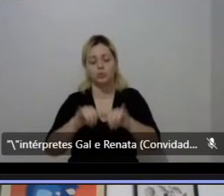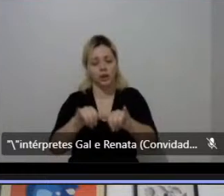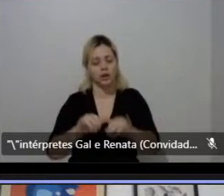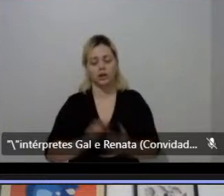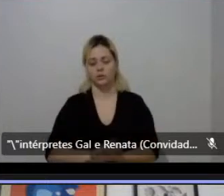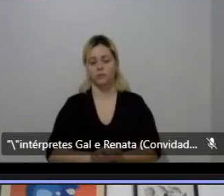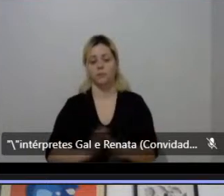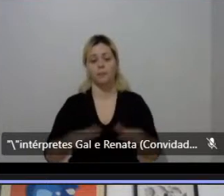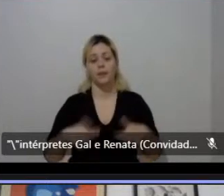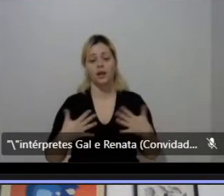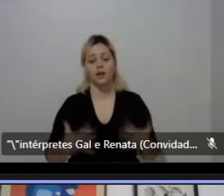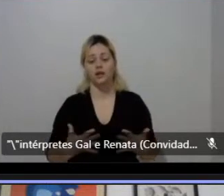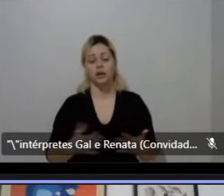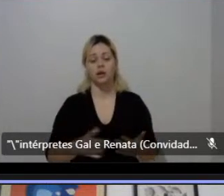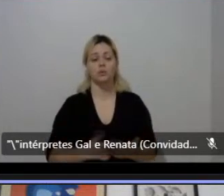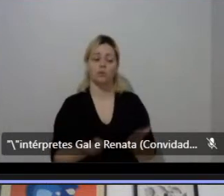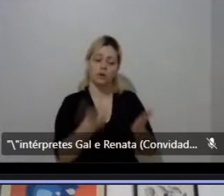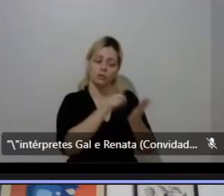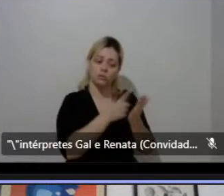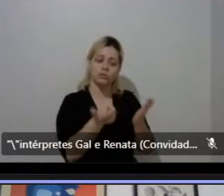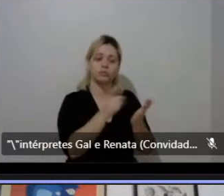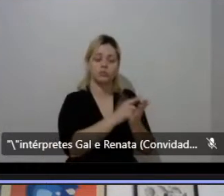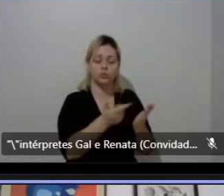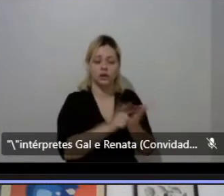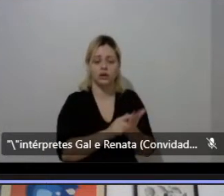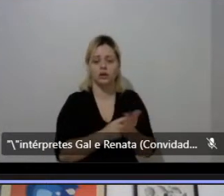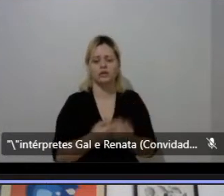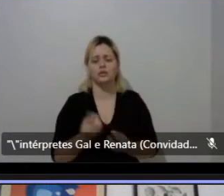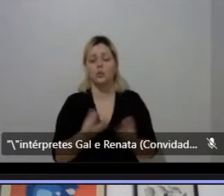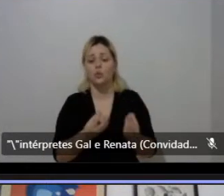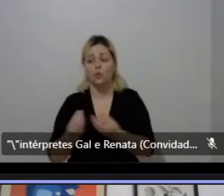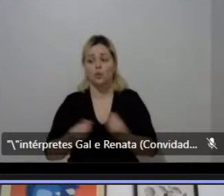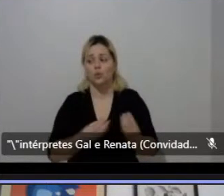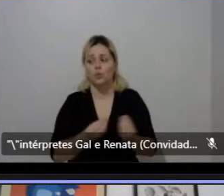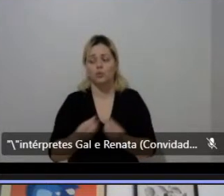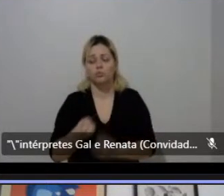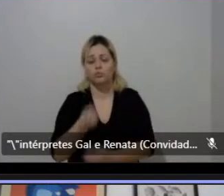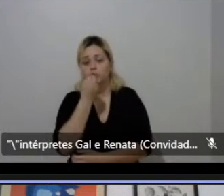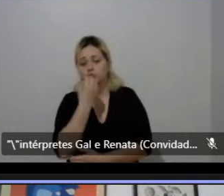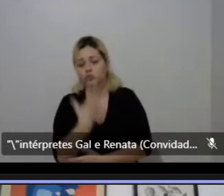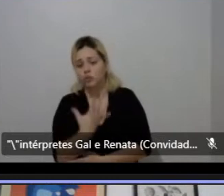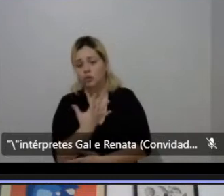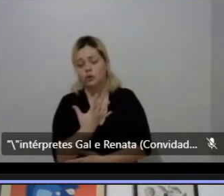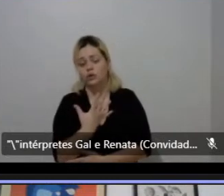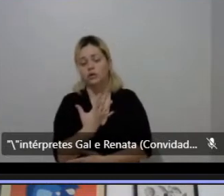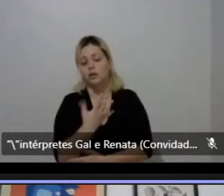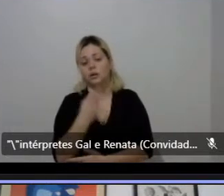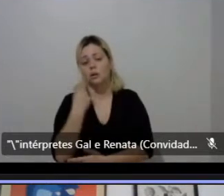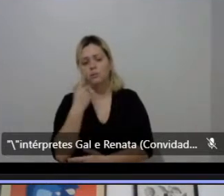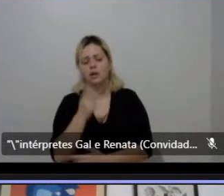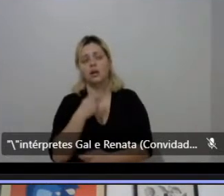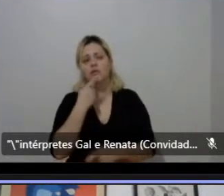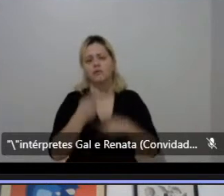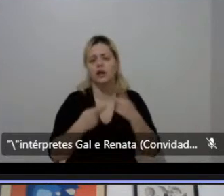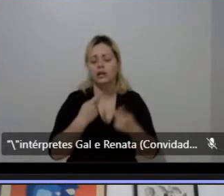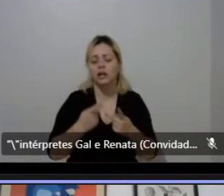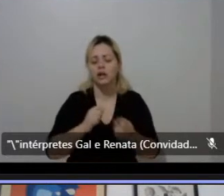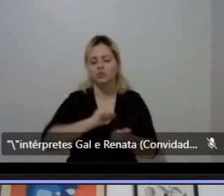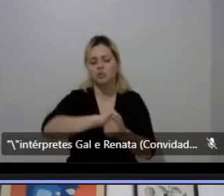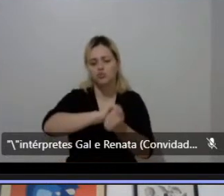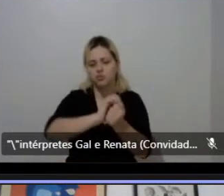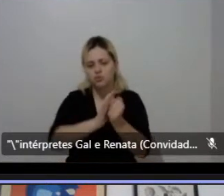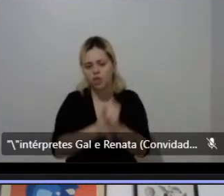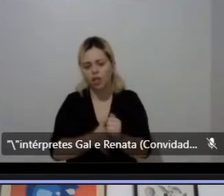sentido. Então, é uma literatura que é muito pautada, é importante isso ser dito, né,